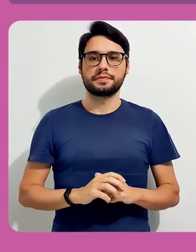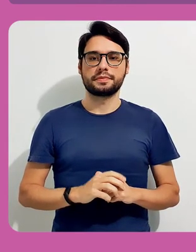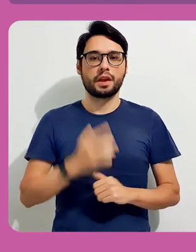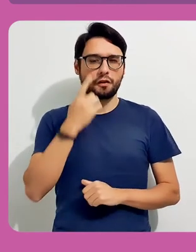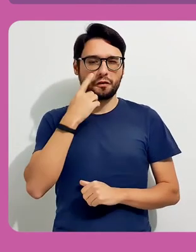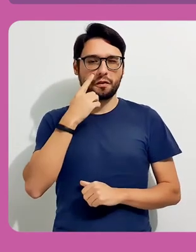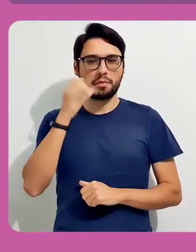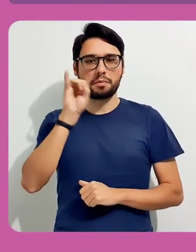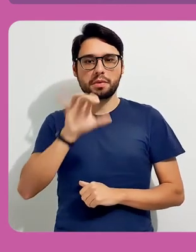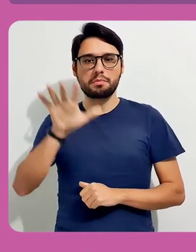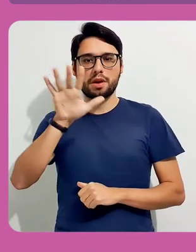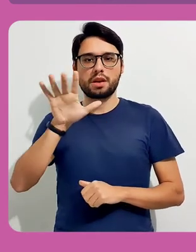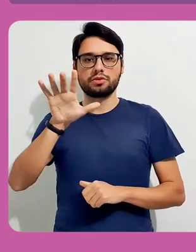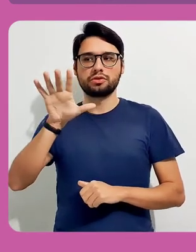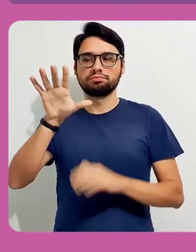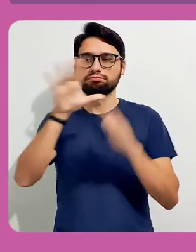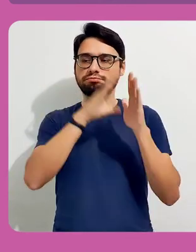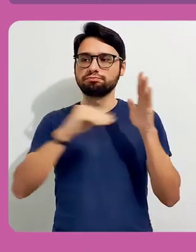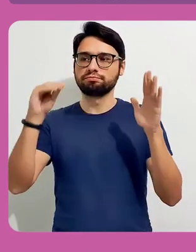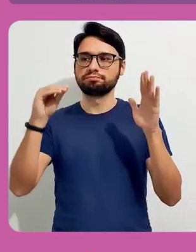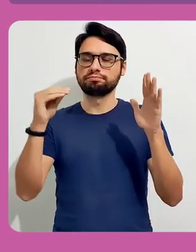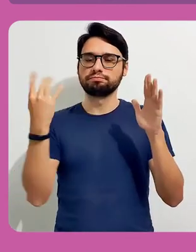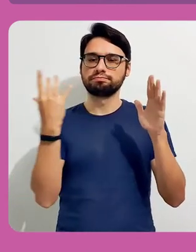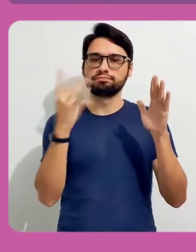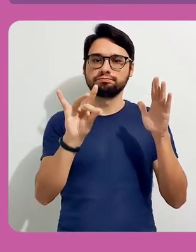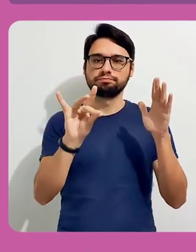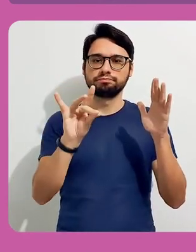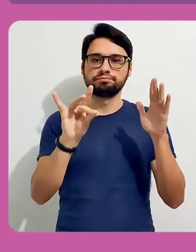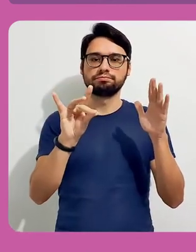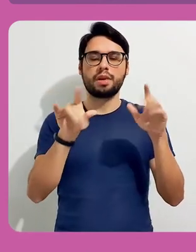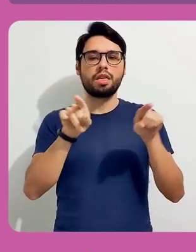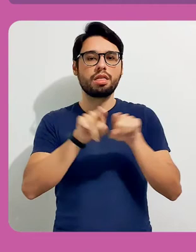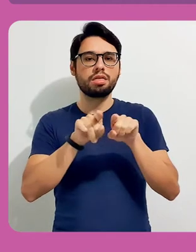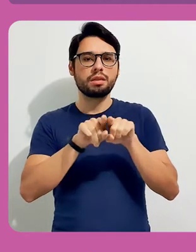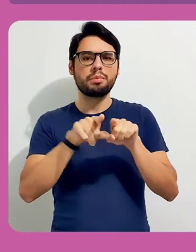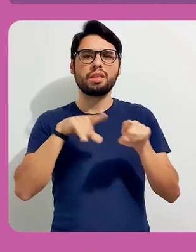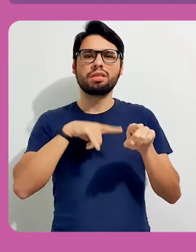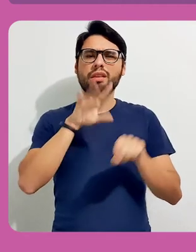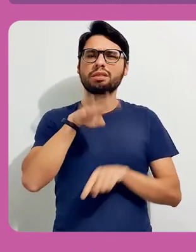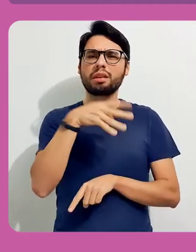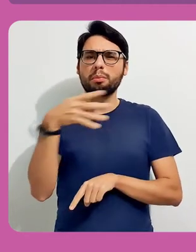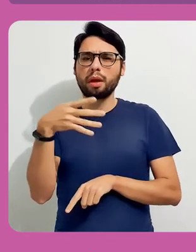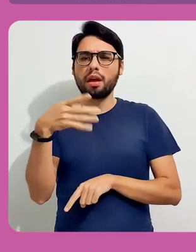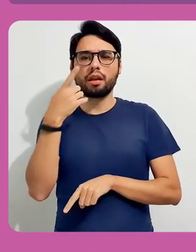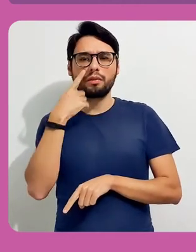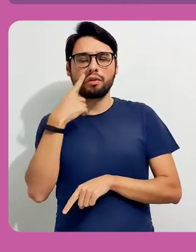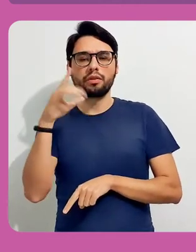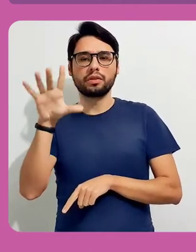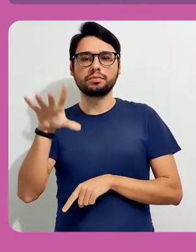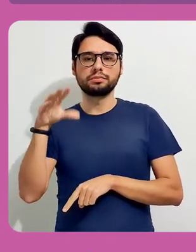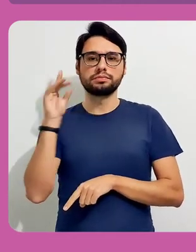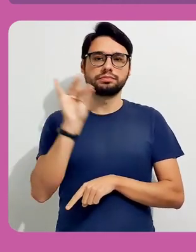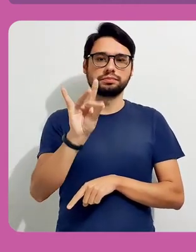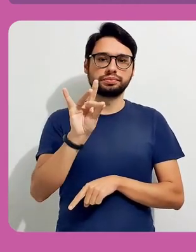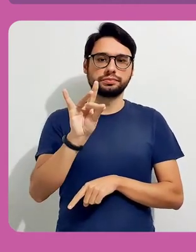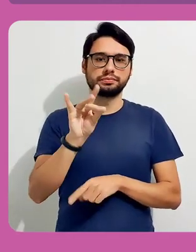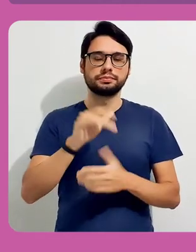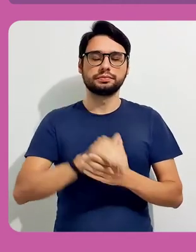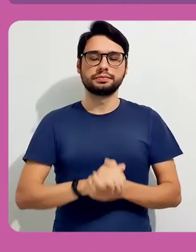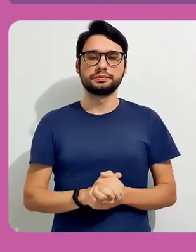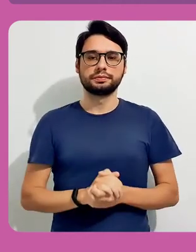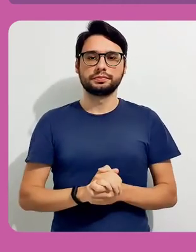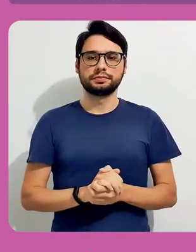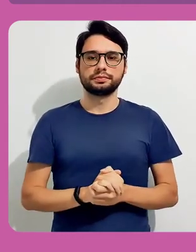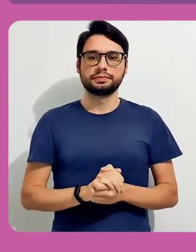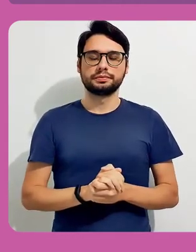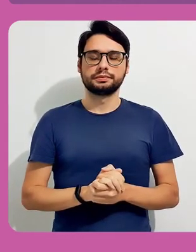imagem. Até o final lá tem uma tabela, tem também aquela imagem final.